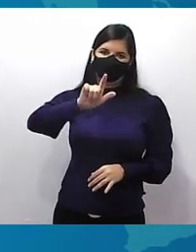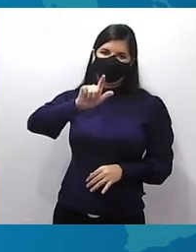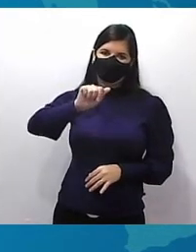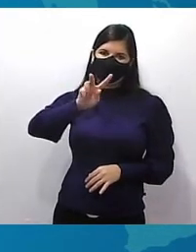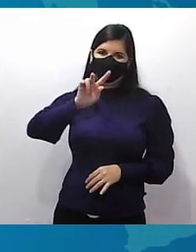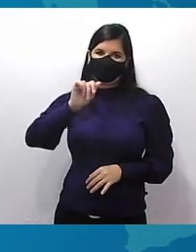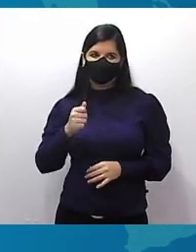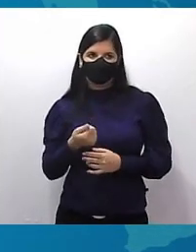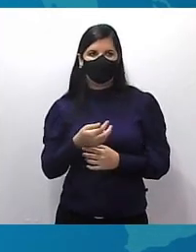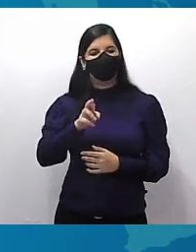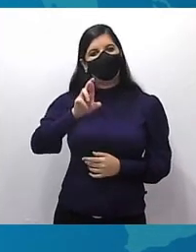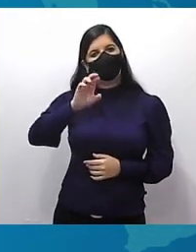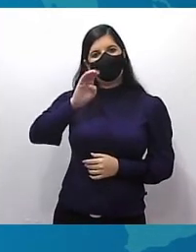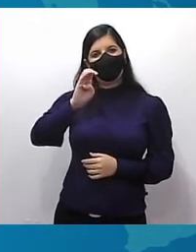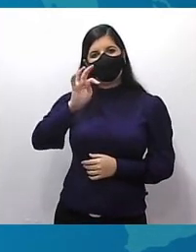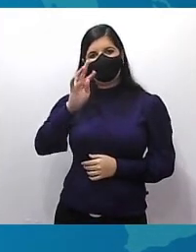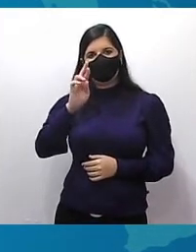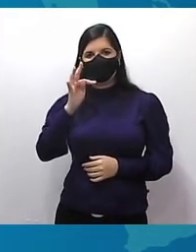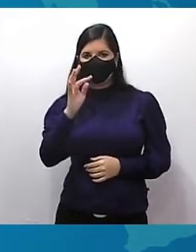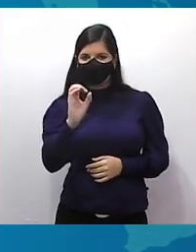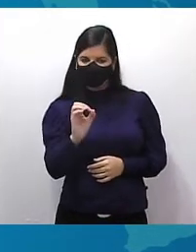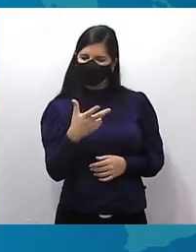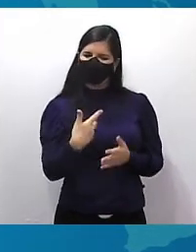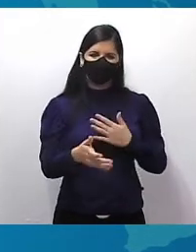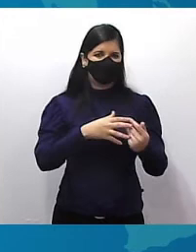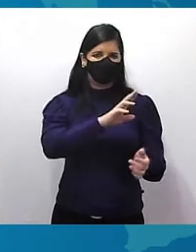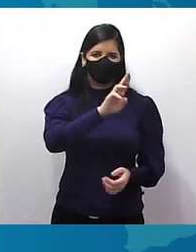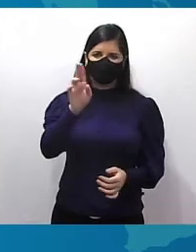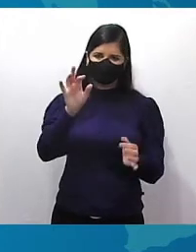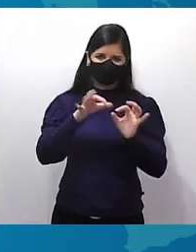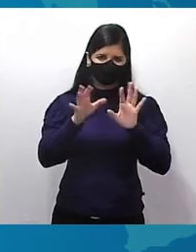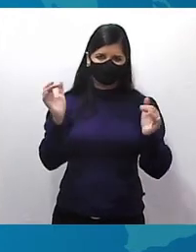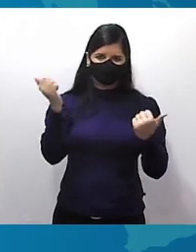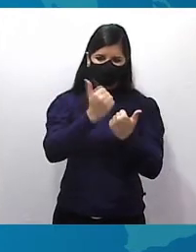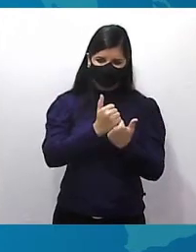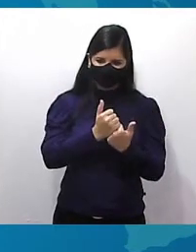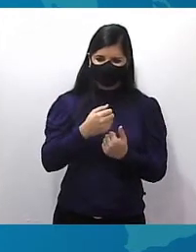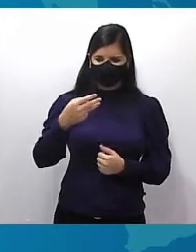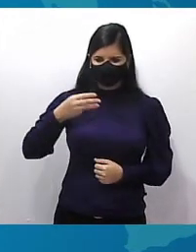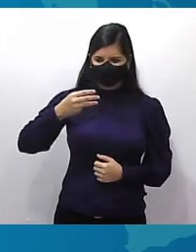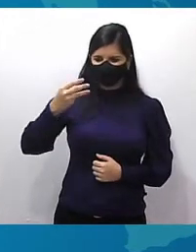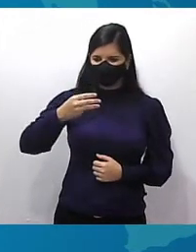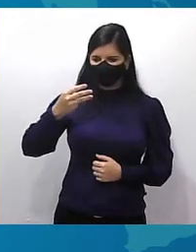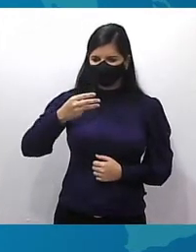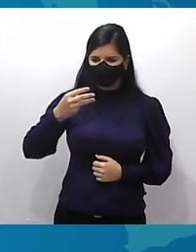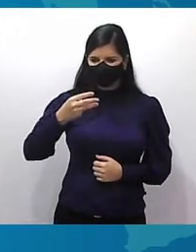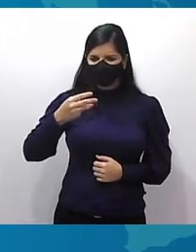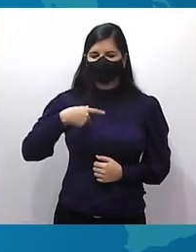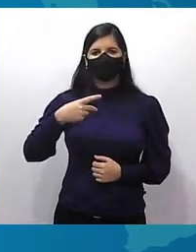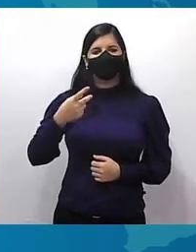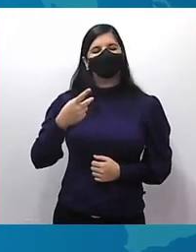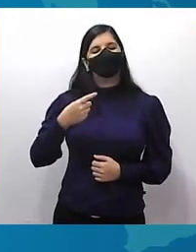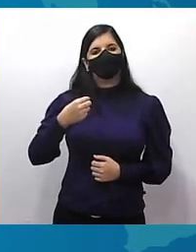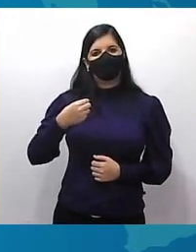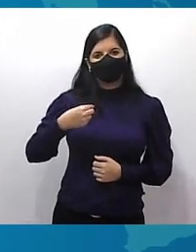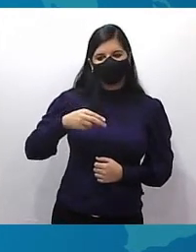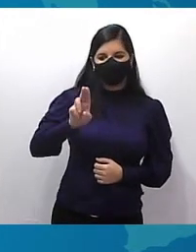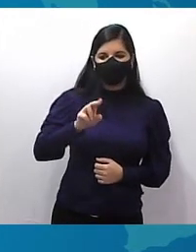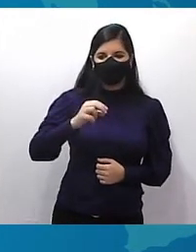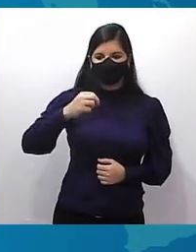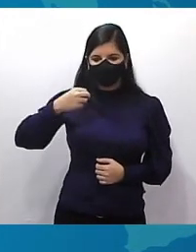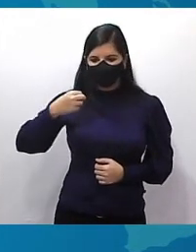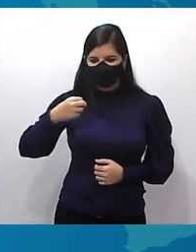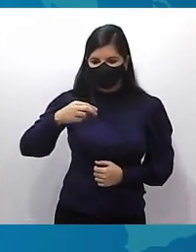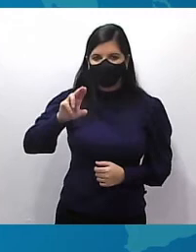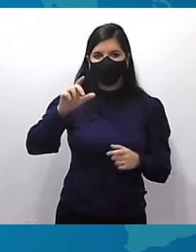Flávia, Roberto ou qualquer outro nome também. Number 3, somewhere you're going to go. Somewhere you're going to